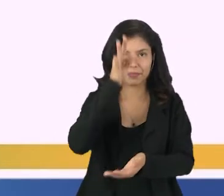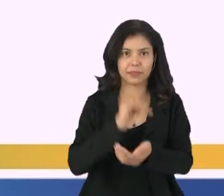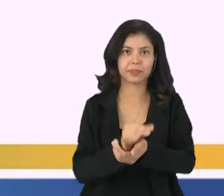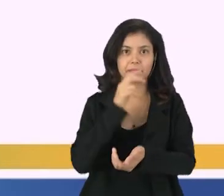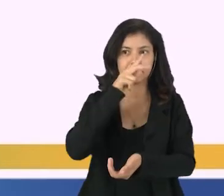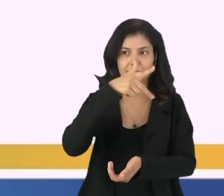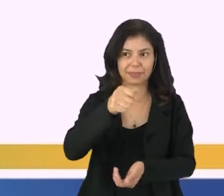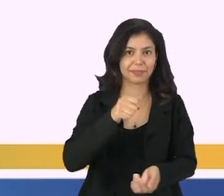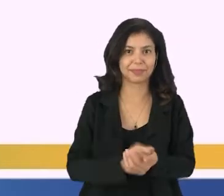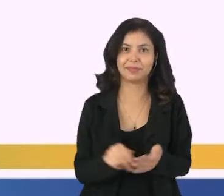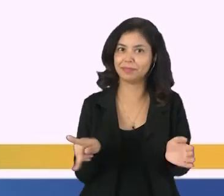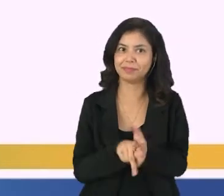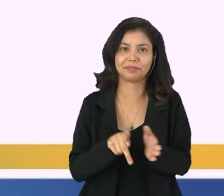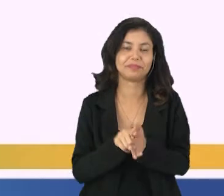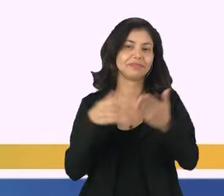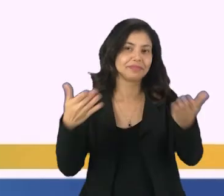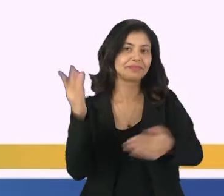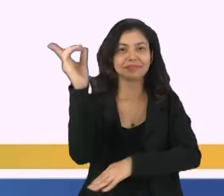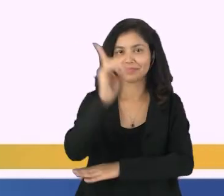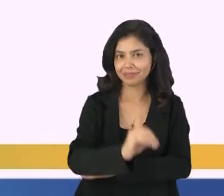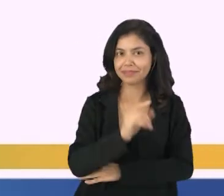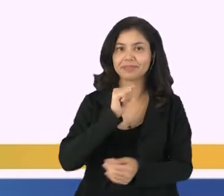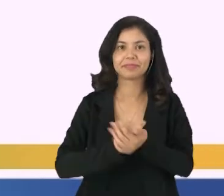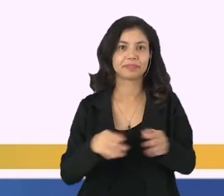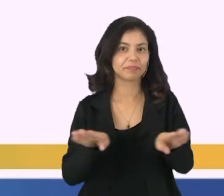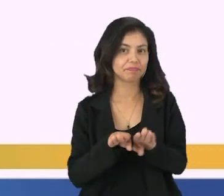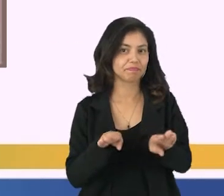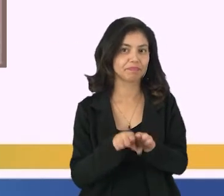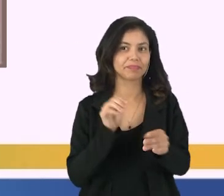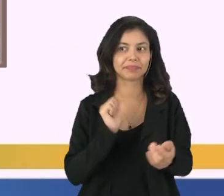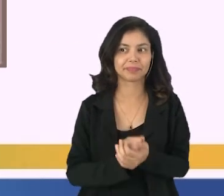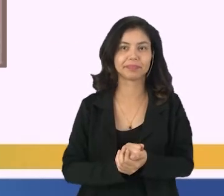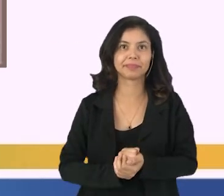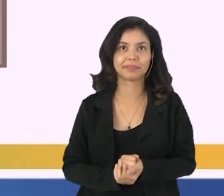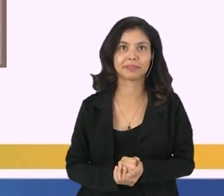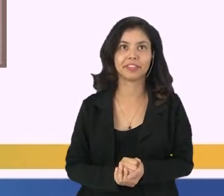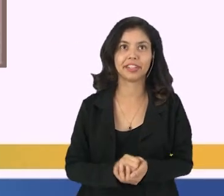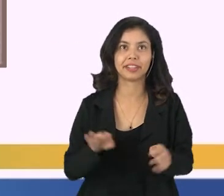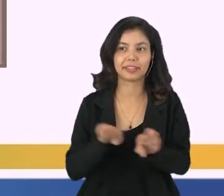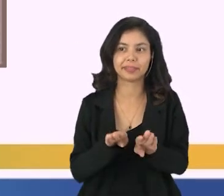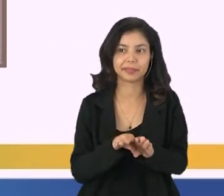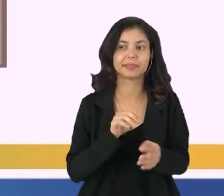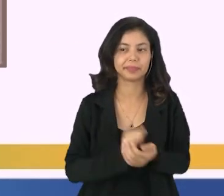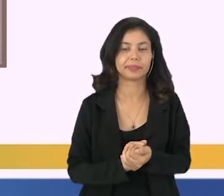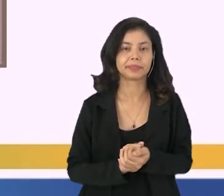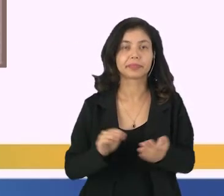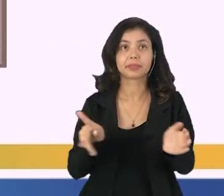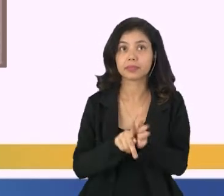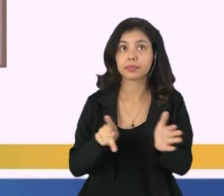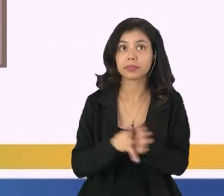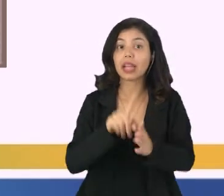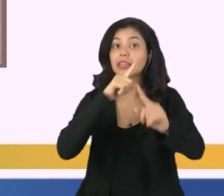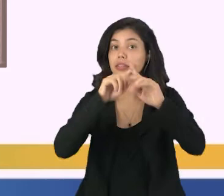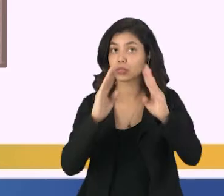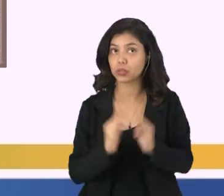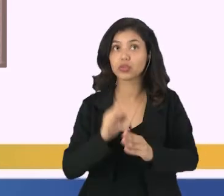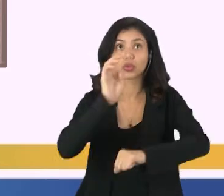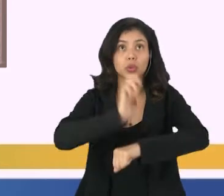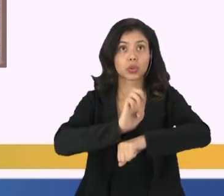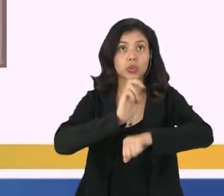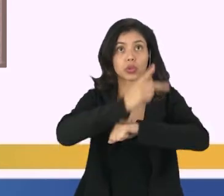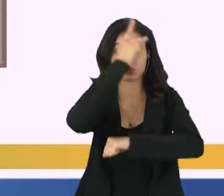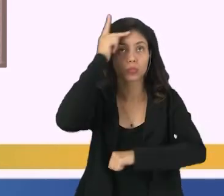nessa relação, tá? De dever e também de direitos, tá bom, pessoal? A igreja, né, e o